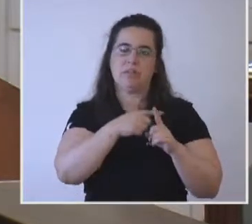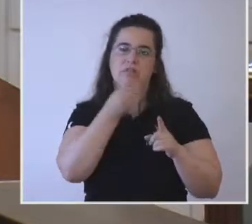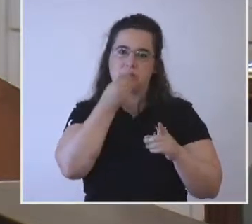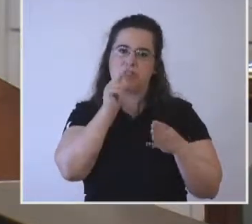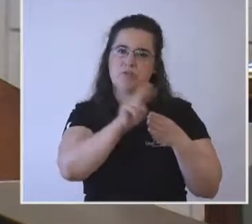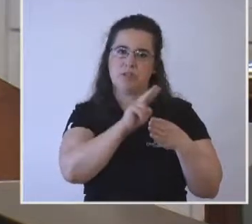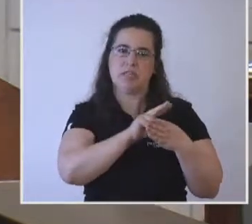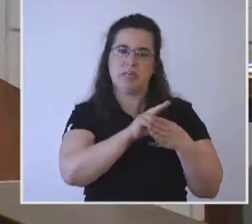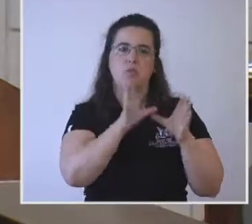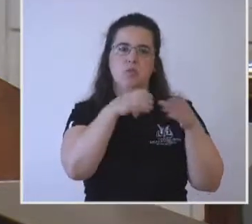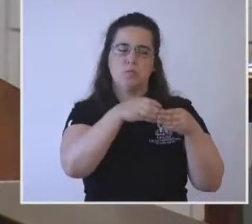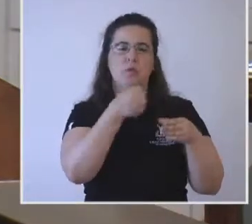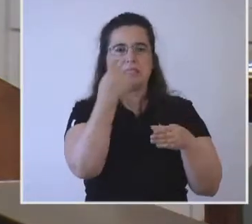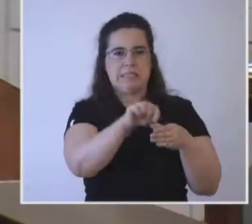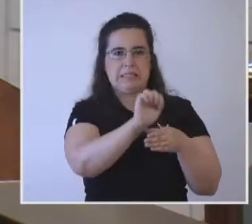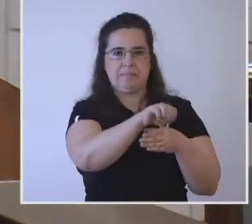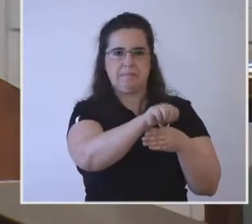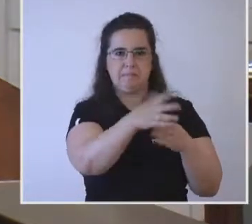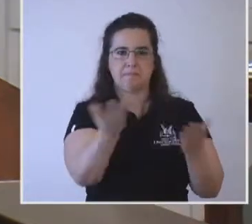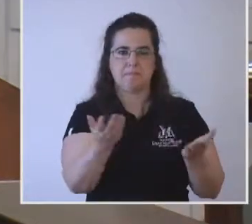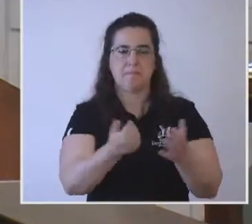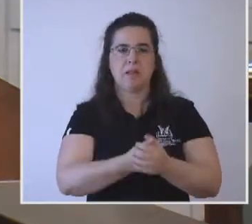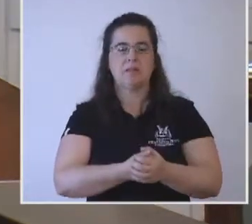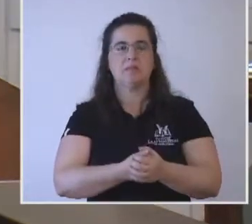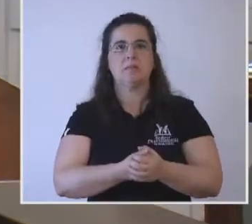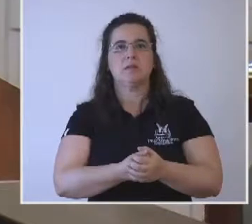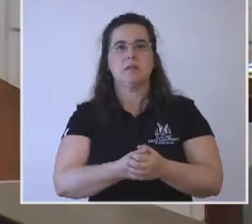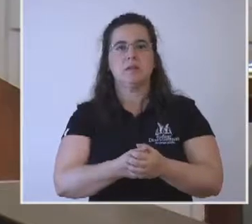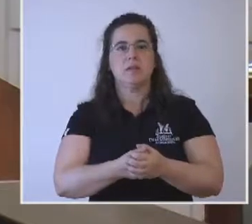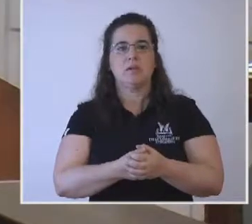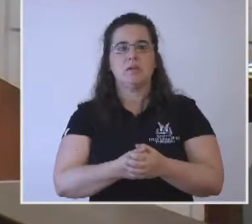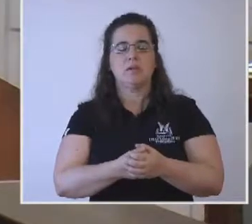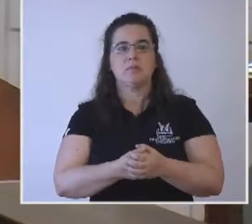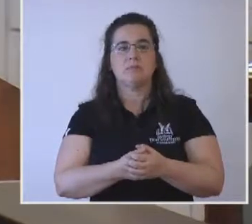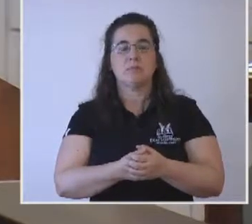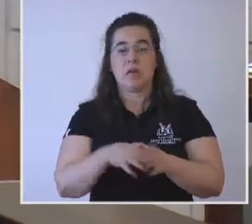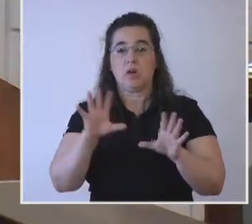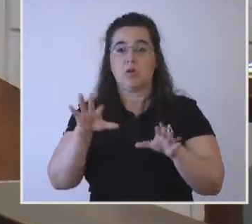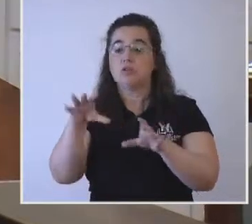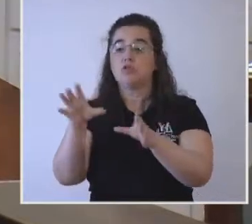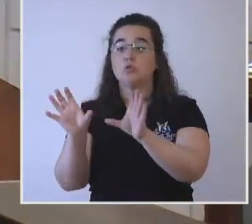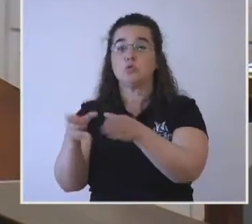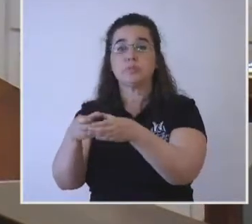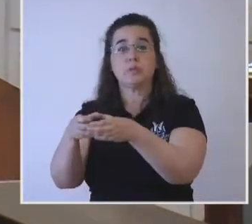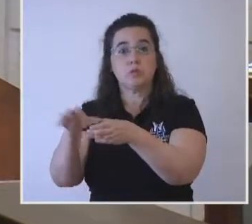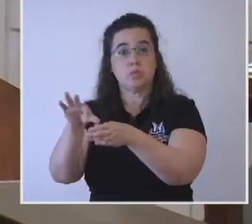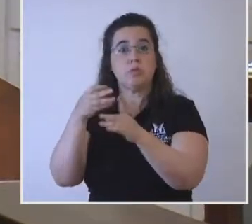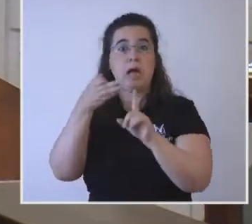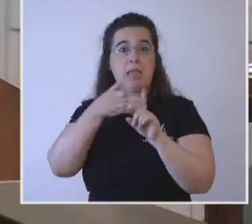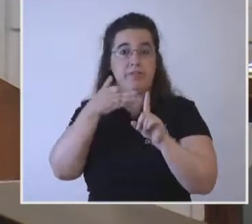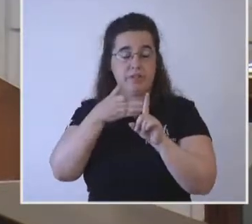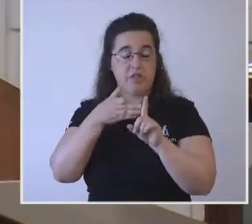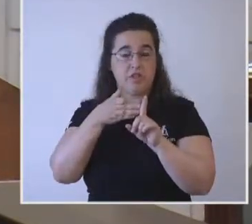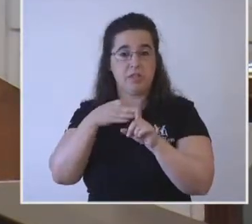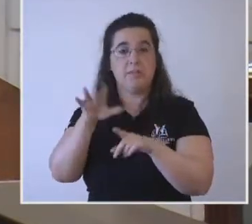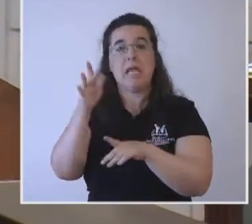tipo. E quando nós pegamos em indivíduos de raça negra e vamos fazer a